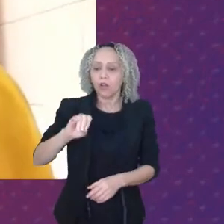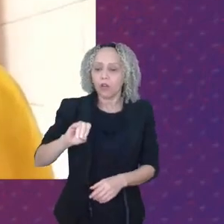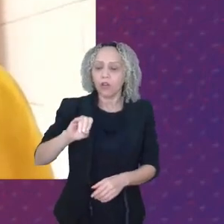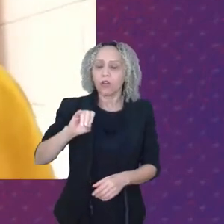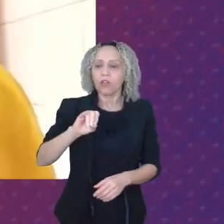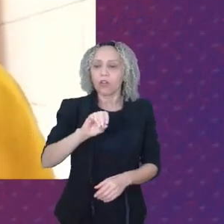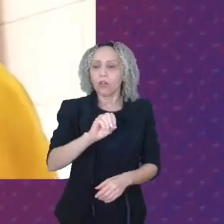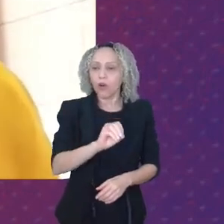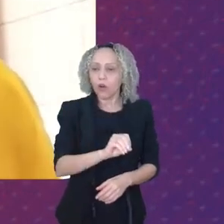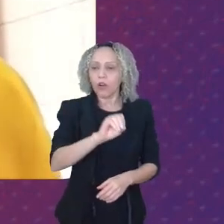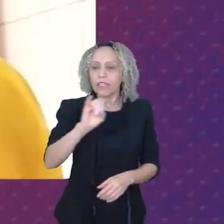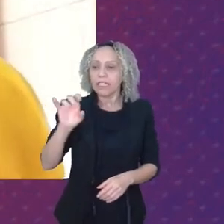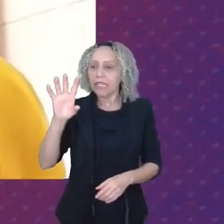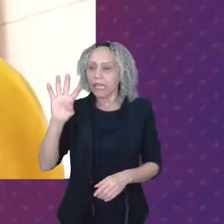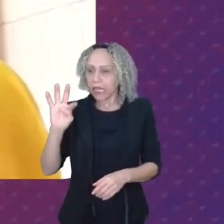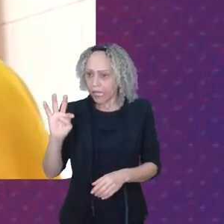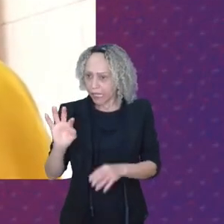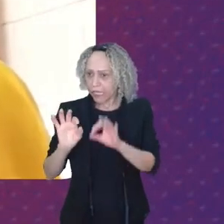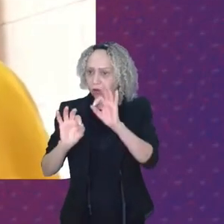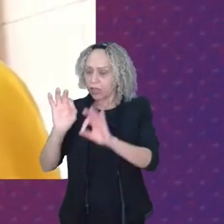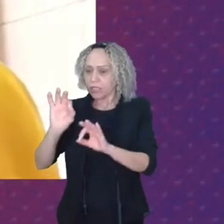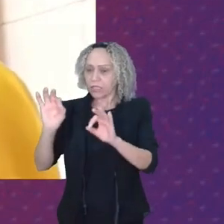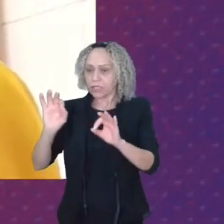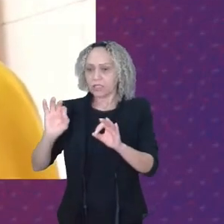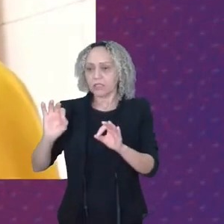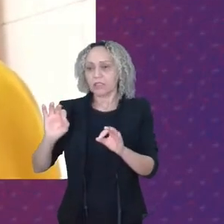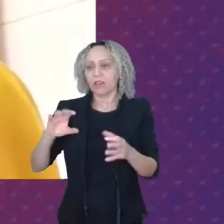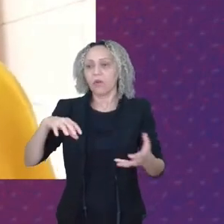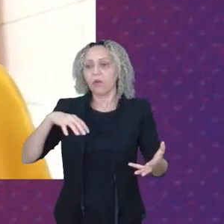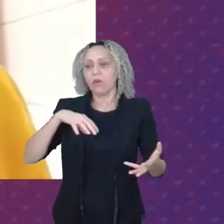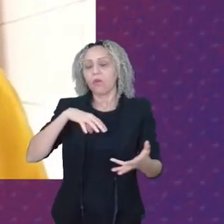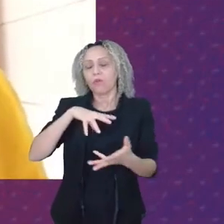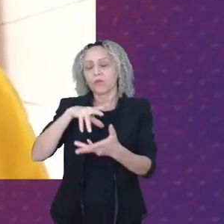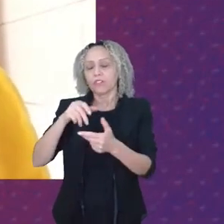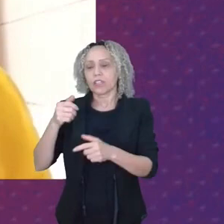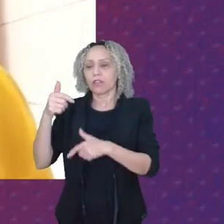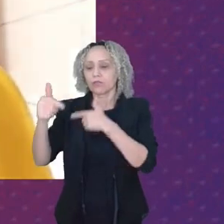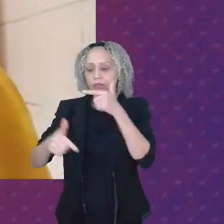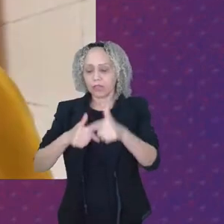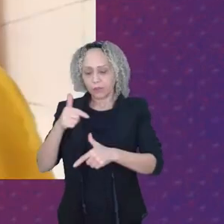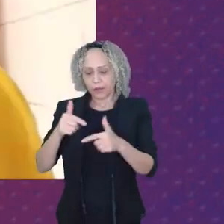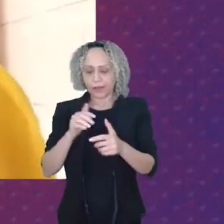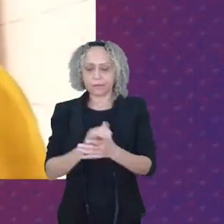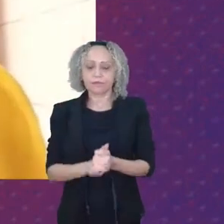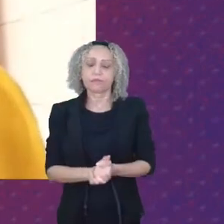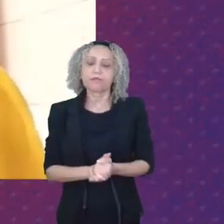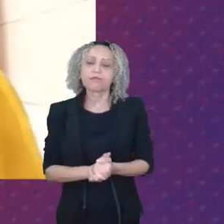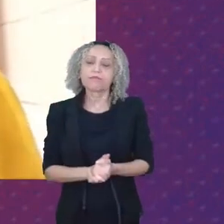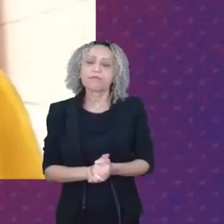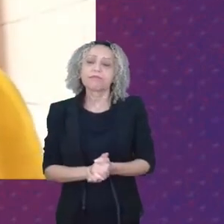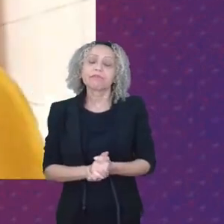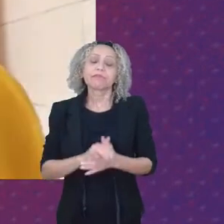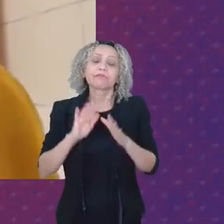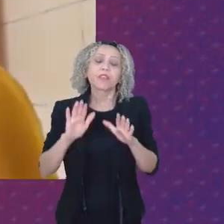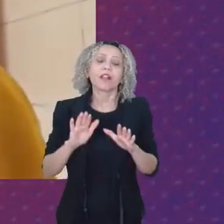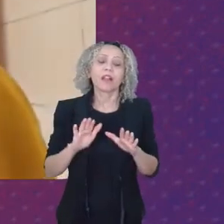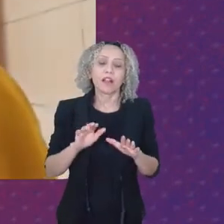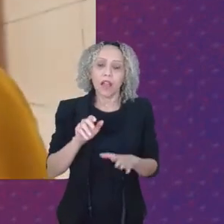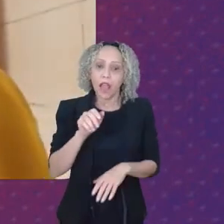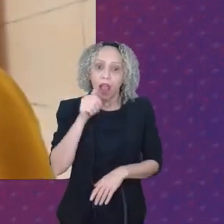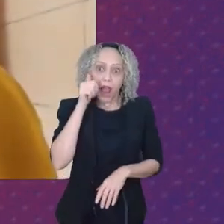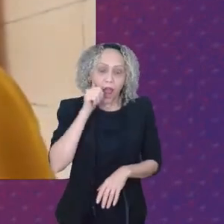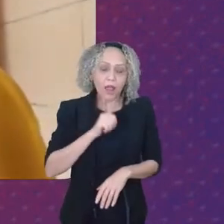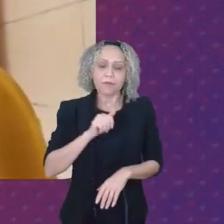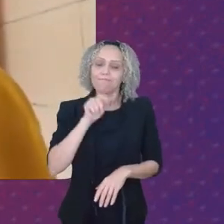OIT devem ratificar. Nessa convenção, o texto é bem claro, que a trabalhadora doméstica diarista também deve ter um